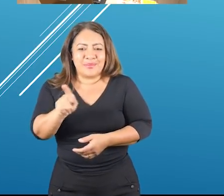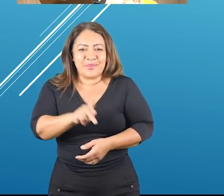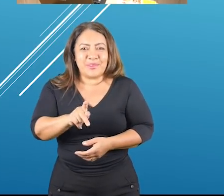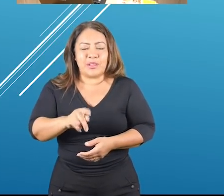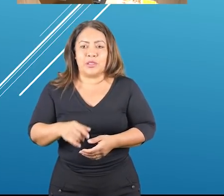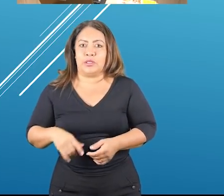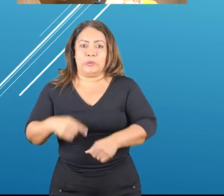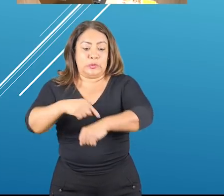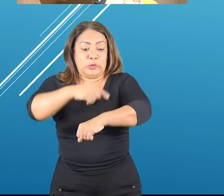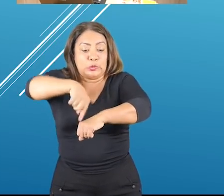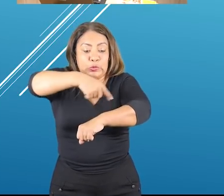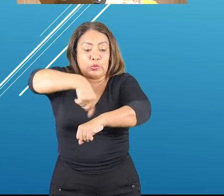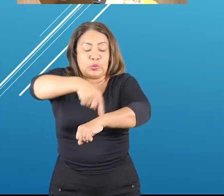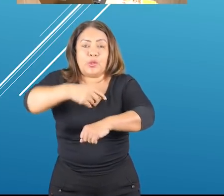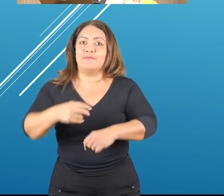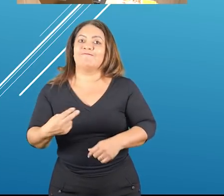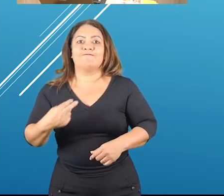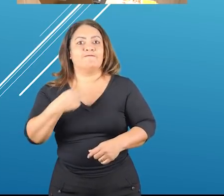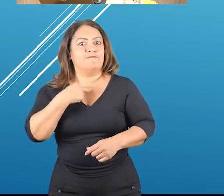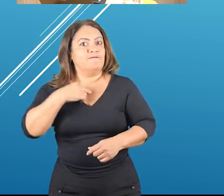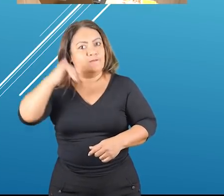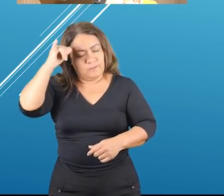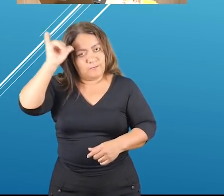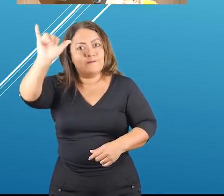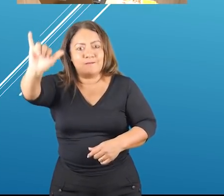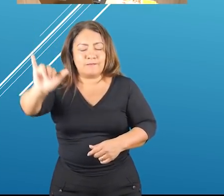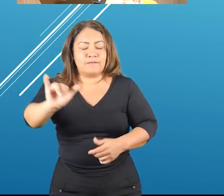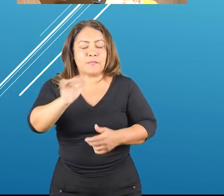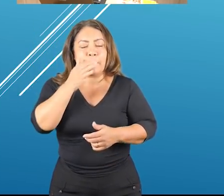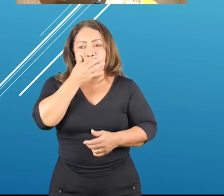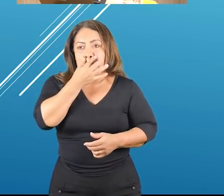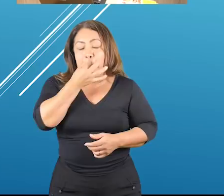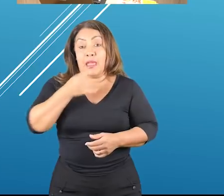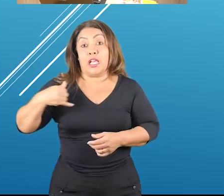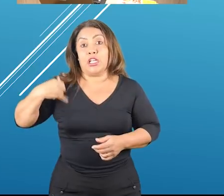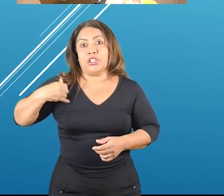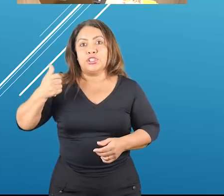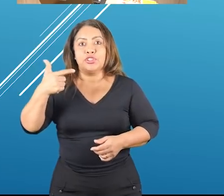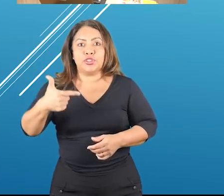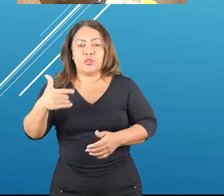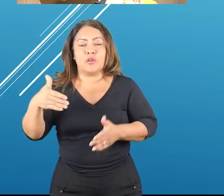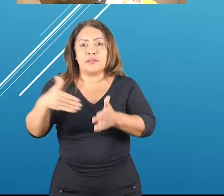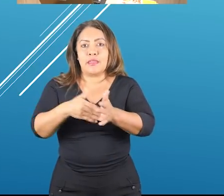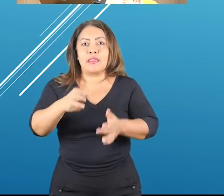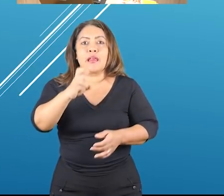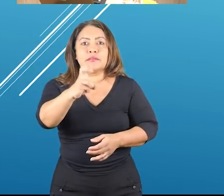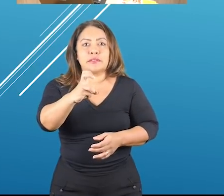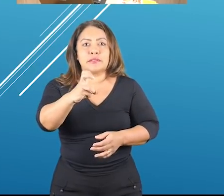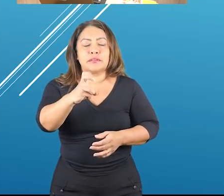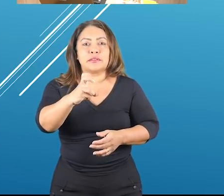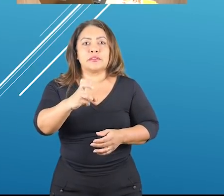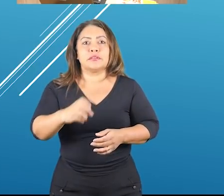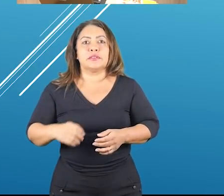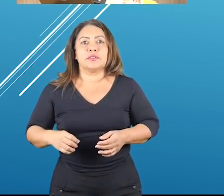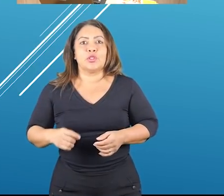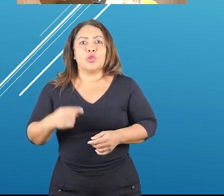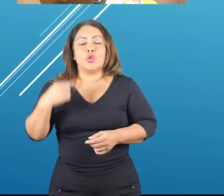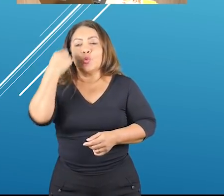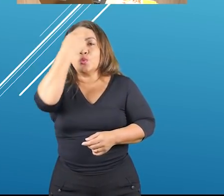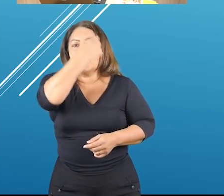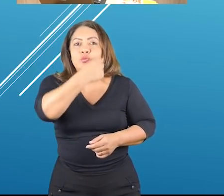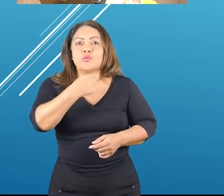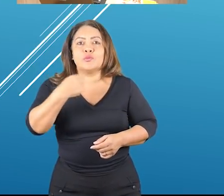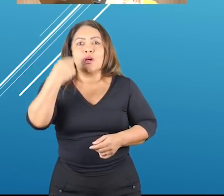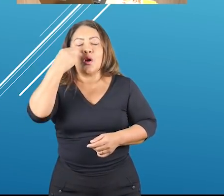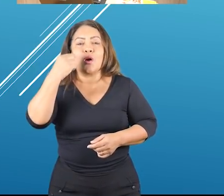pode ficar muito tempo nisso. E para as crianças de 2 a 5 anos, o tempo deve ser limitado a 1